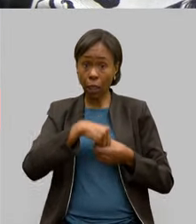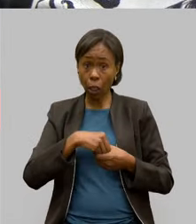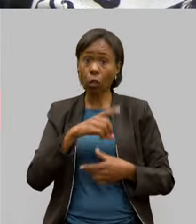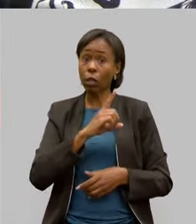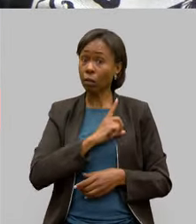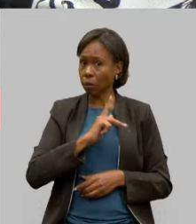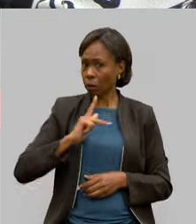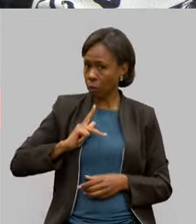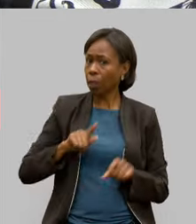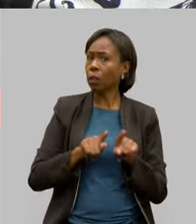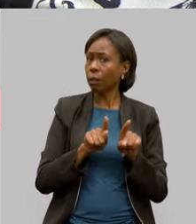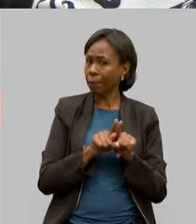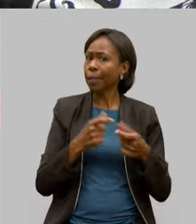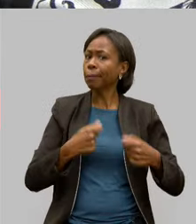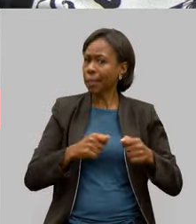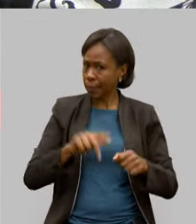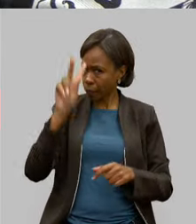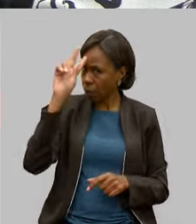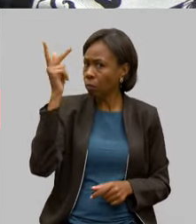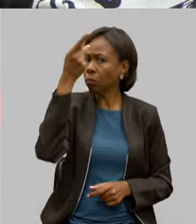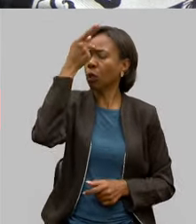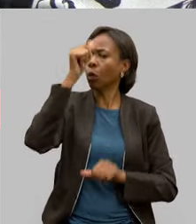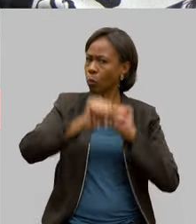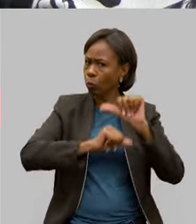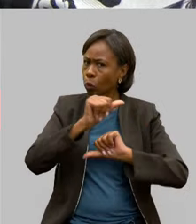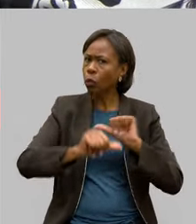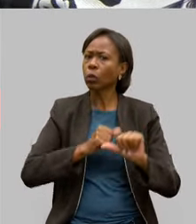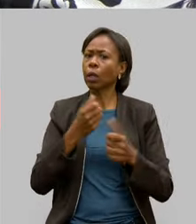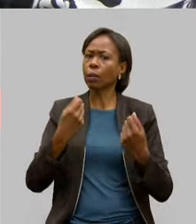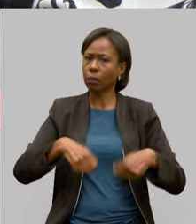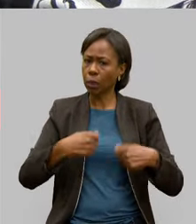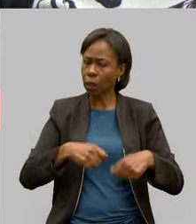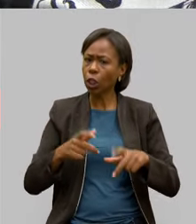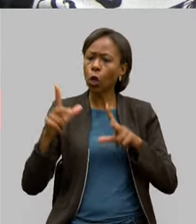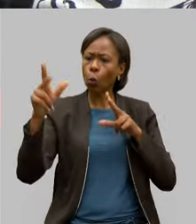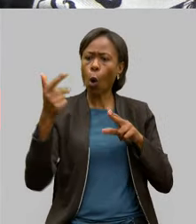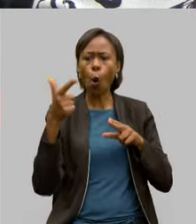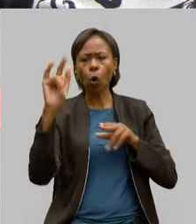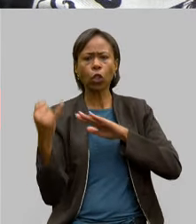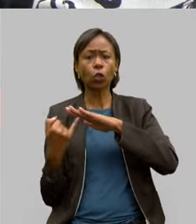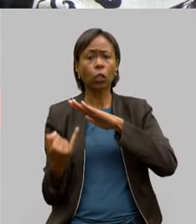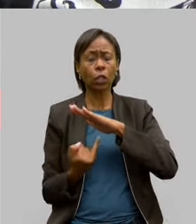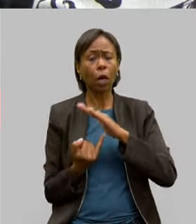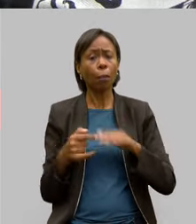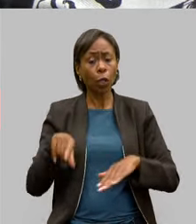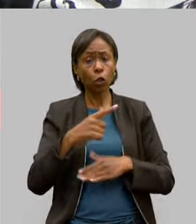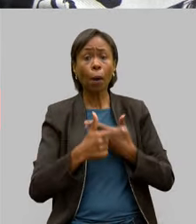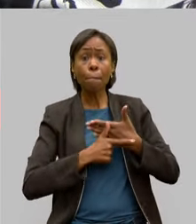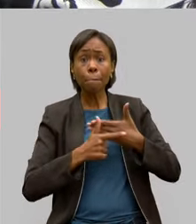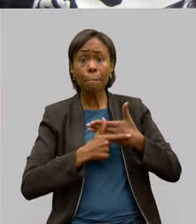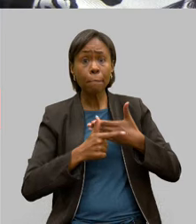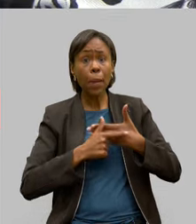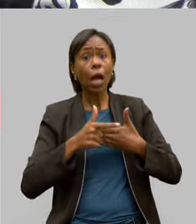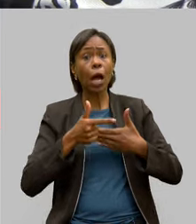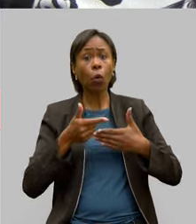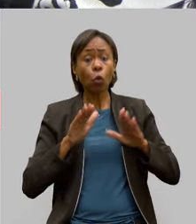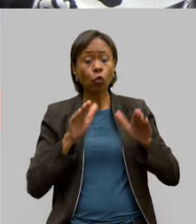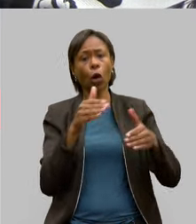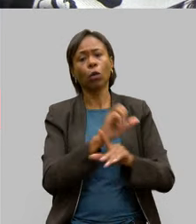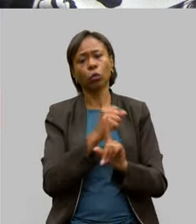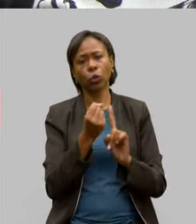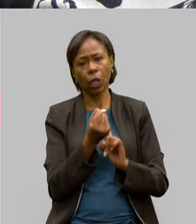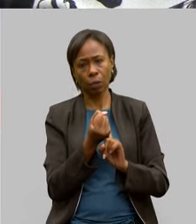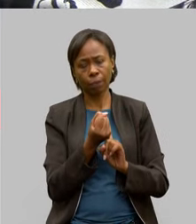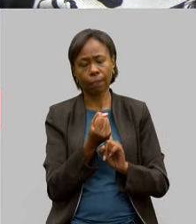defensoria também precisa virar essa chavinha exemplo das demais instituições para que a gente consiga exercer esse papel um papel mais social e a Defensoria